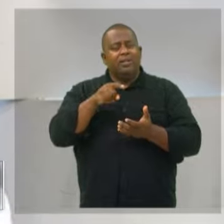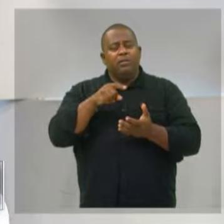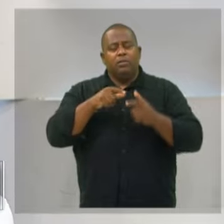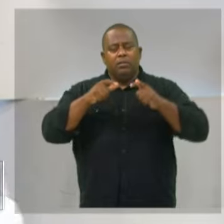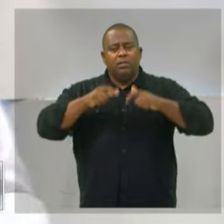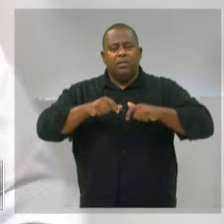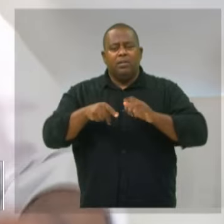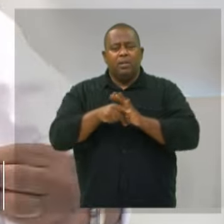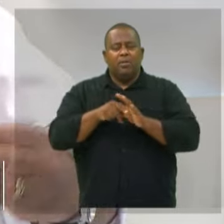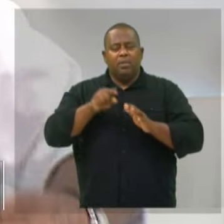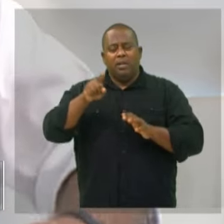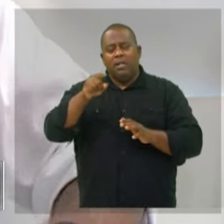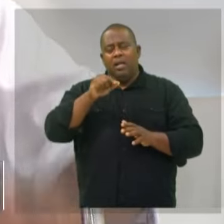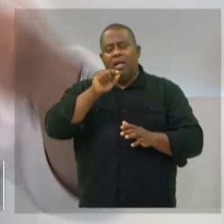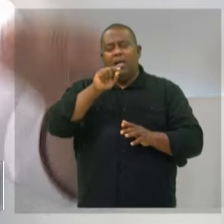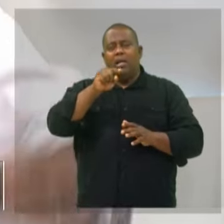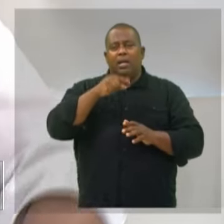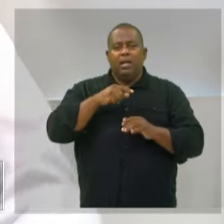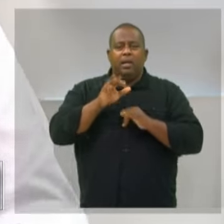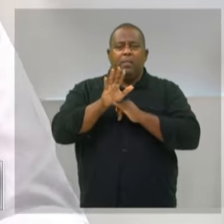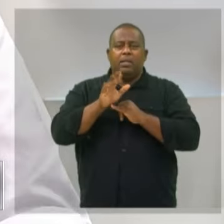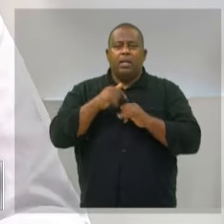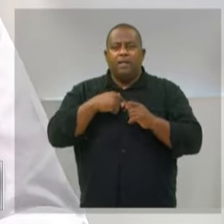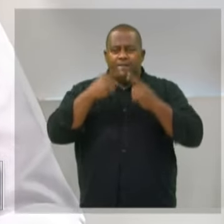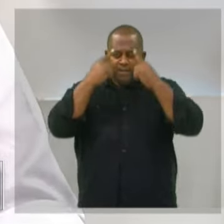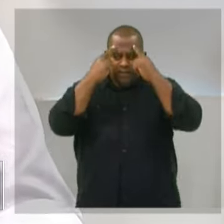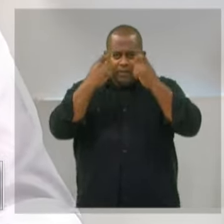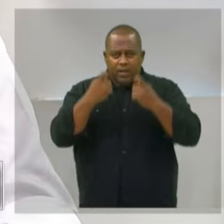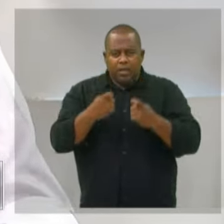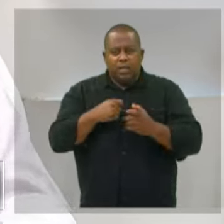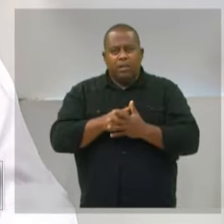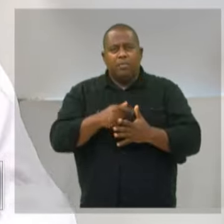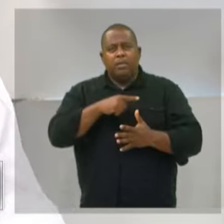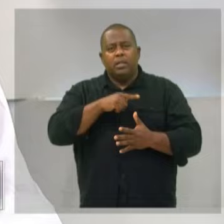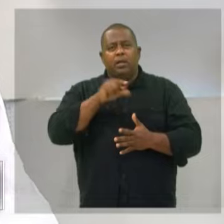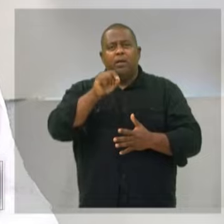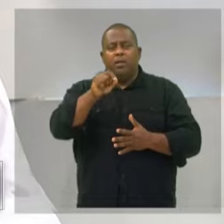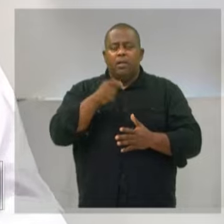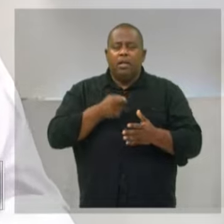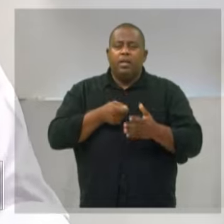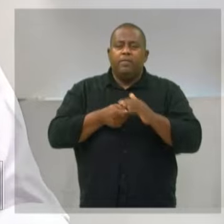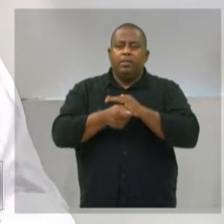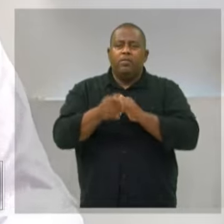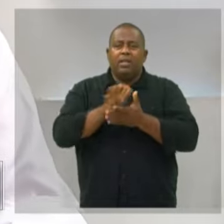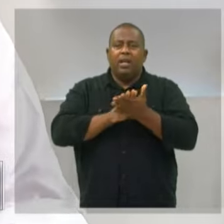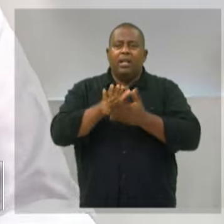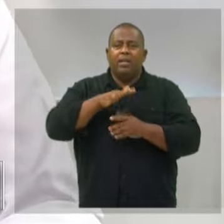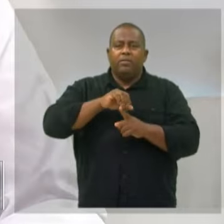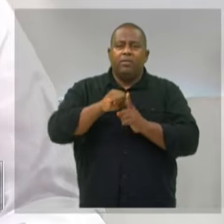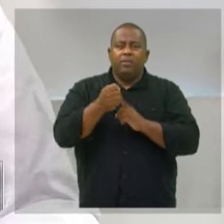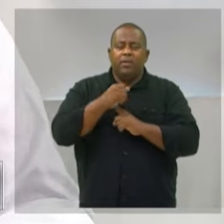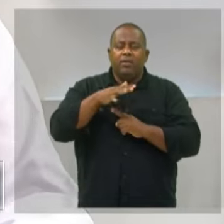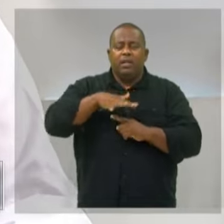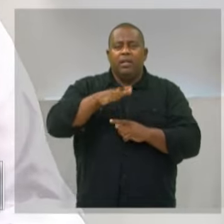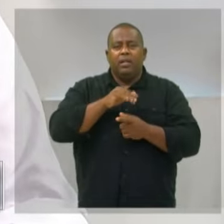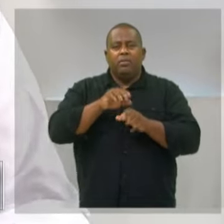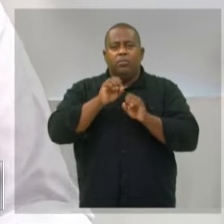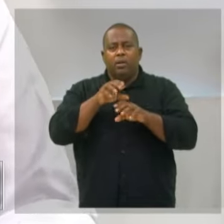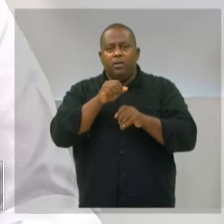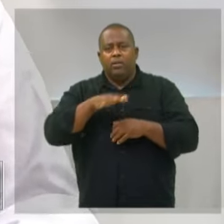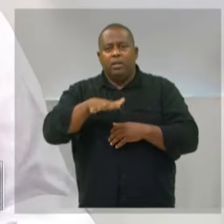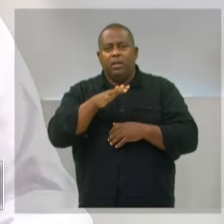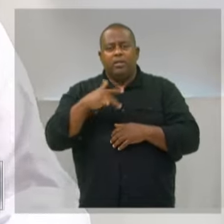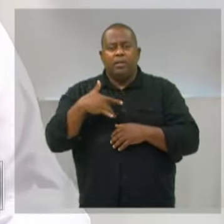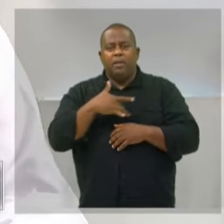absurdo a violência camp em maçari porque vocês não investiram no Social não investiram na educação não investiram na